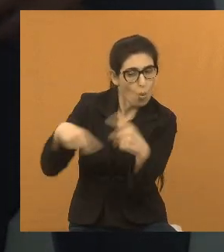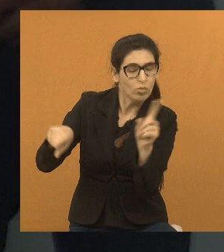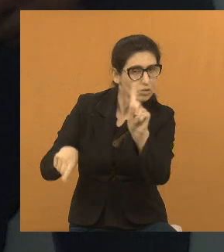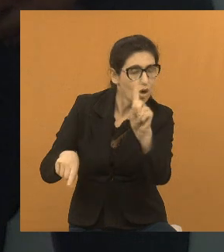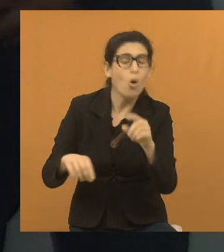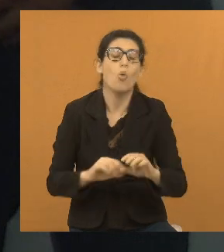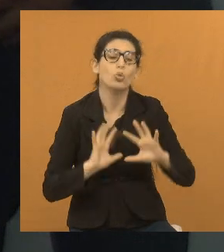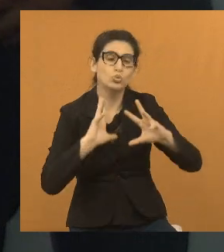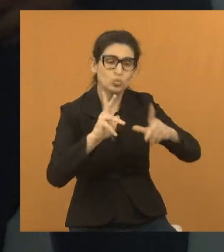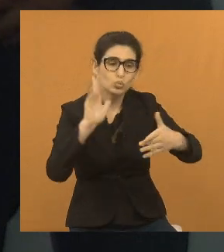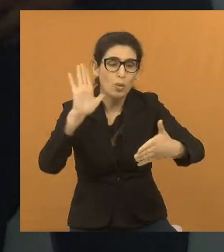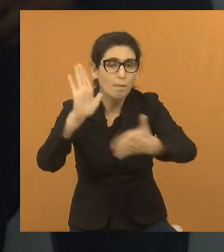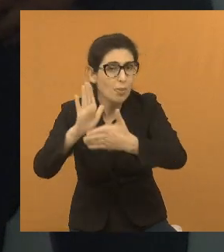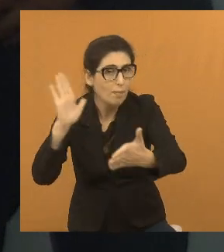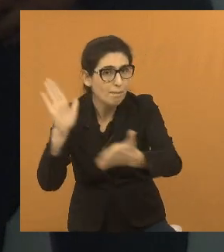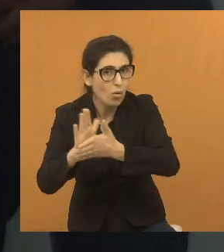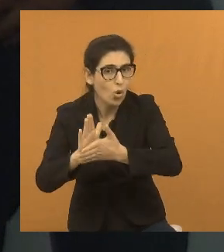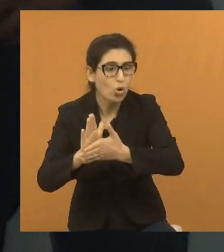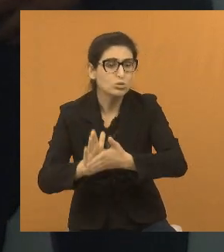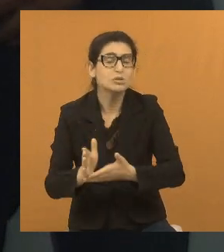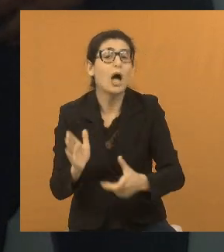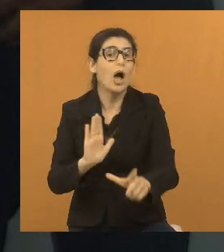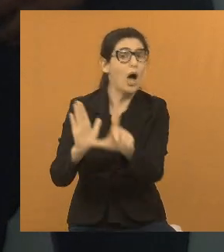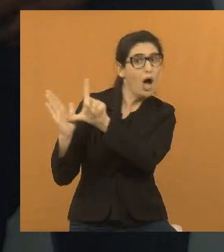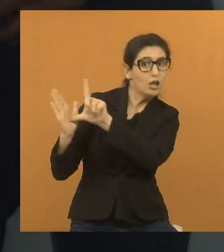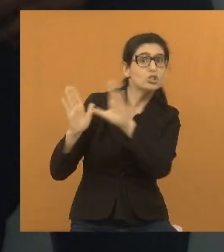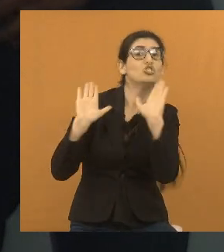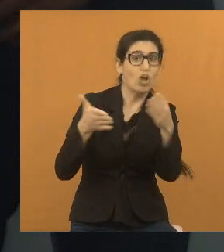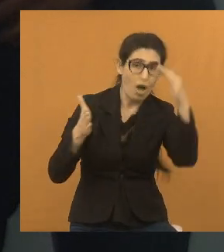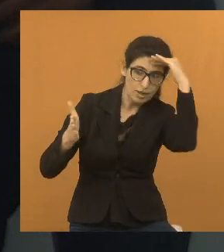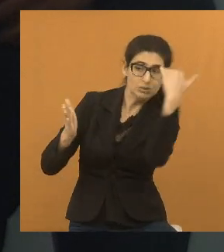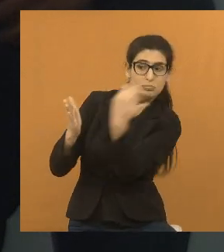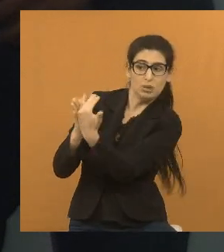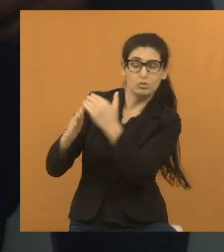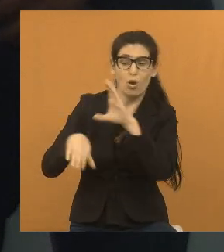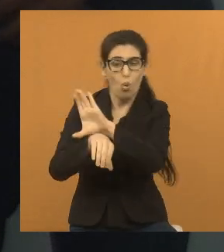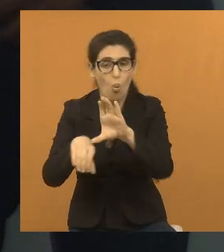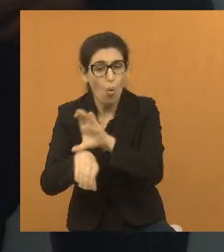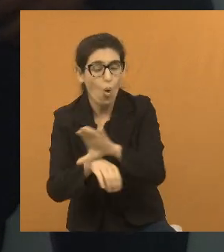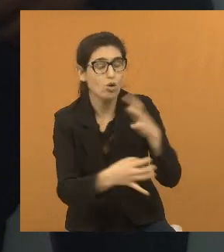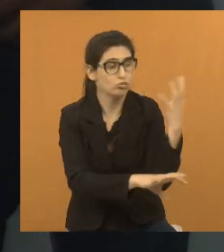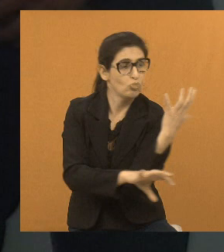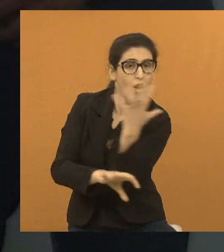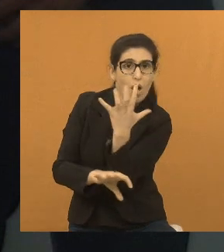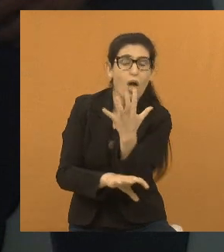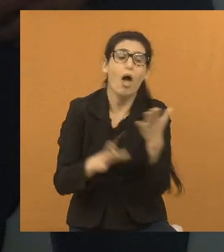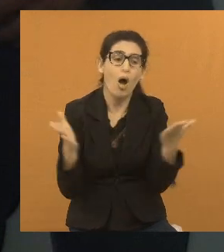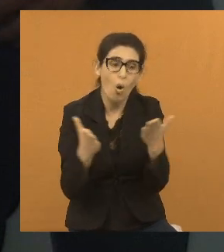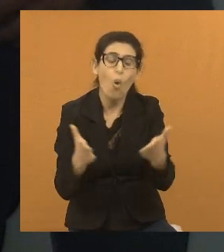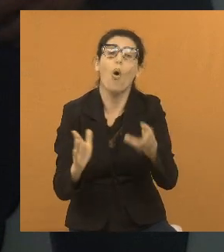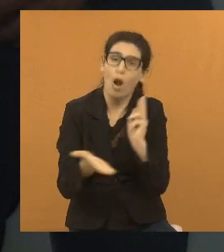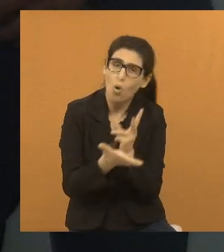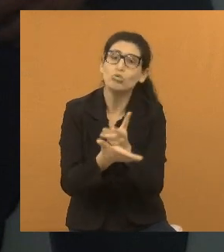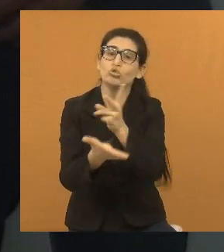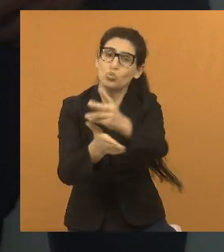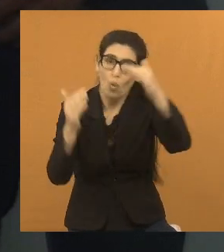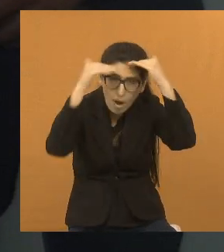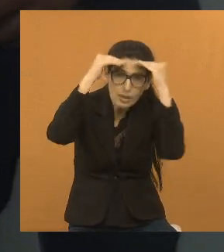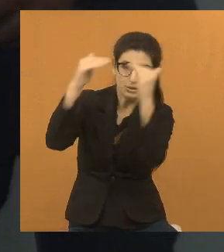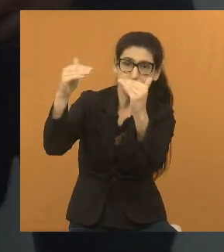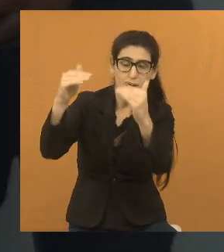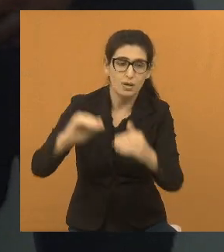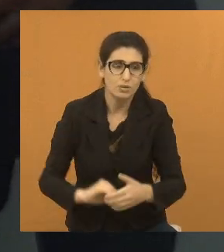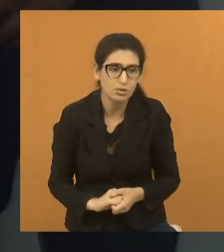na versão anterior, já respeitava o Código Florestal e agora continua respeitando. Tá?